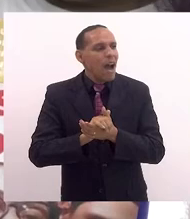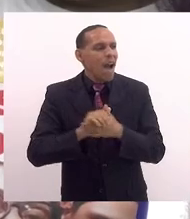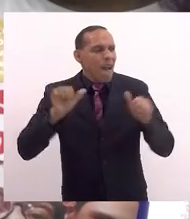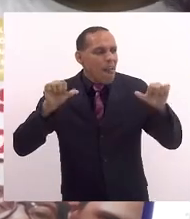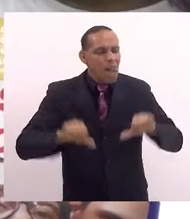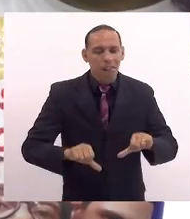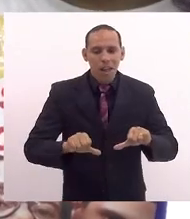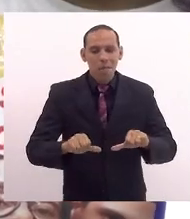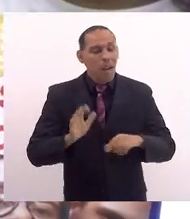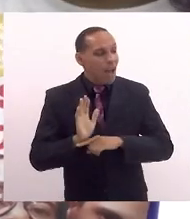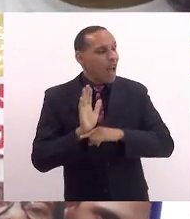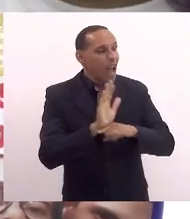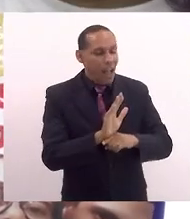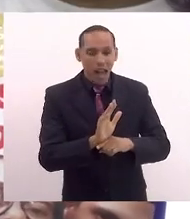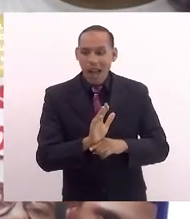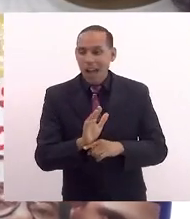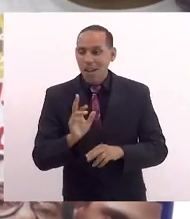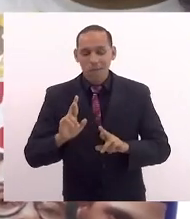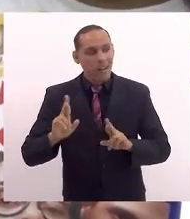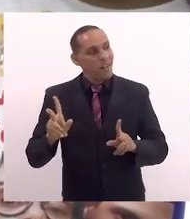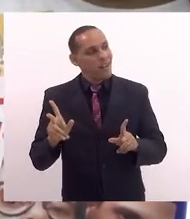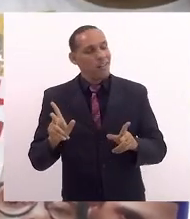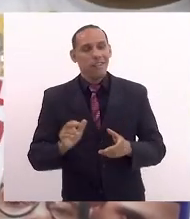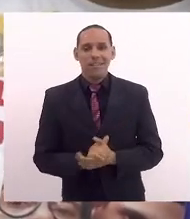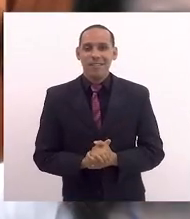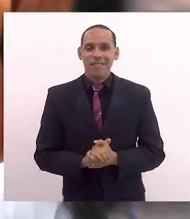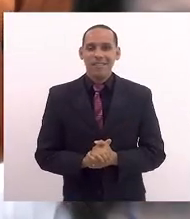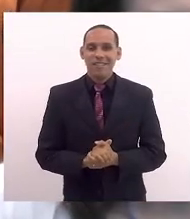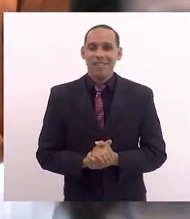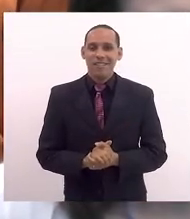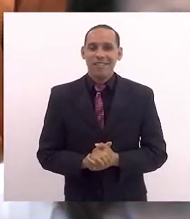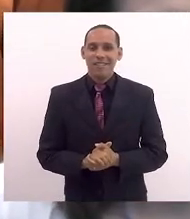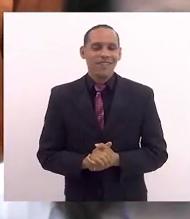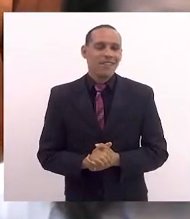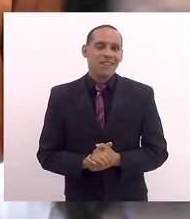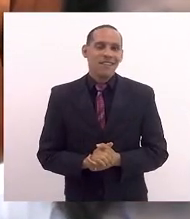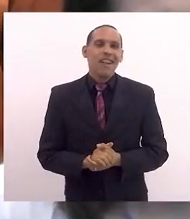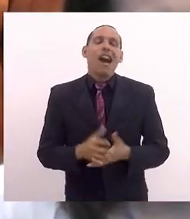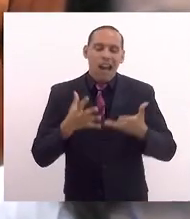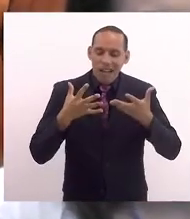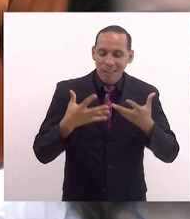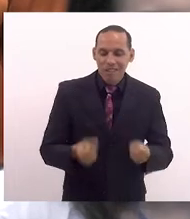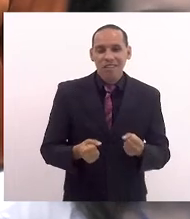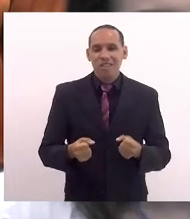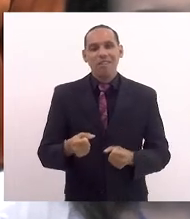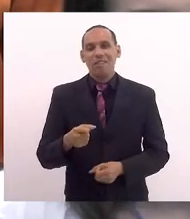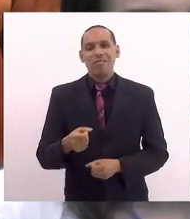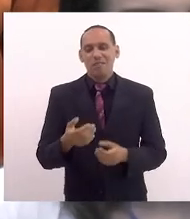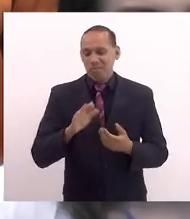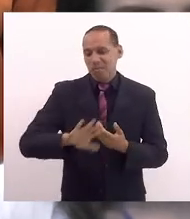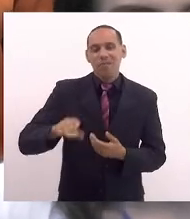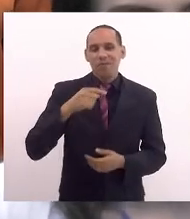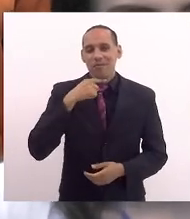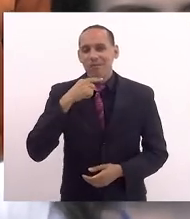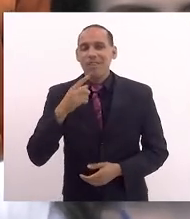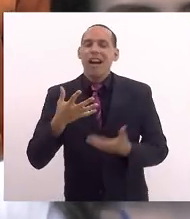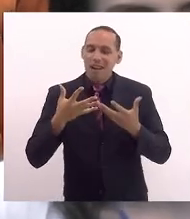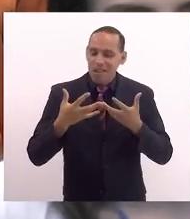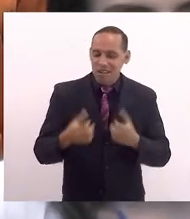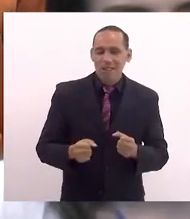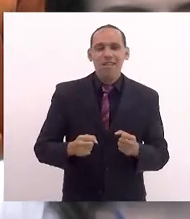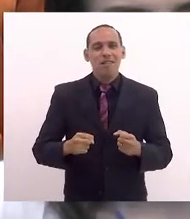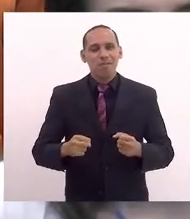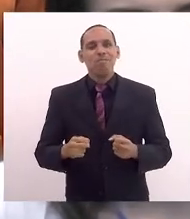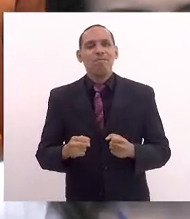Ela ligou para te ajudar. Não tinha como eu recusar esse caso. Ela pegou e abraçou esse caso com um